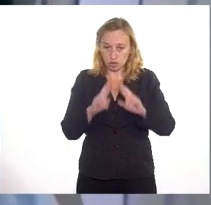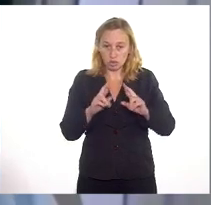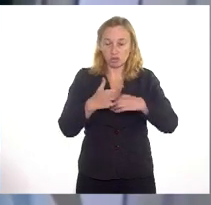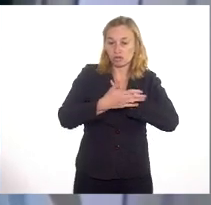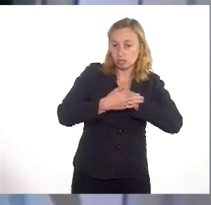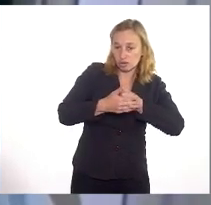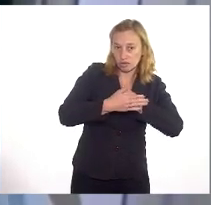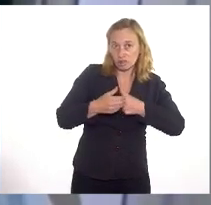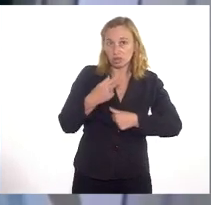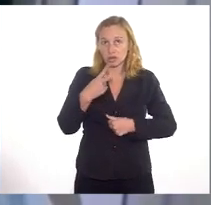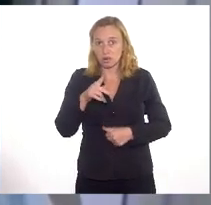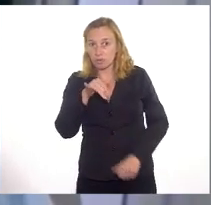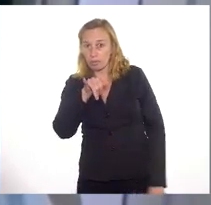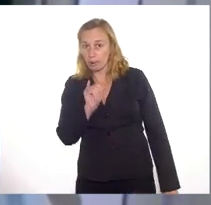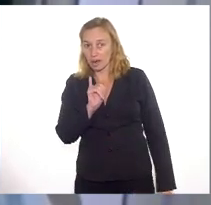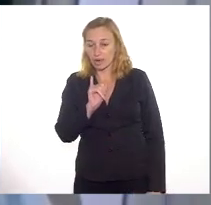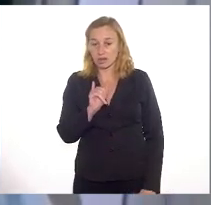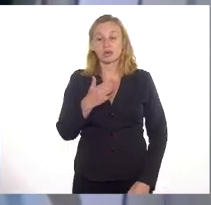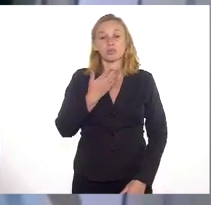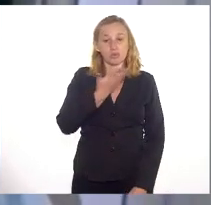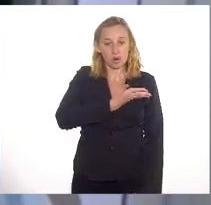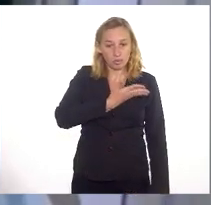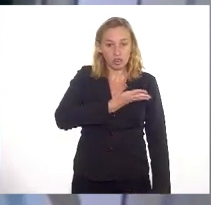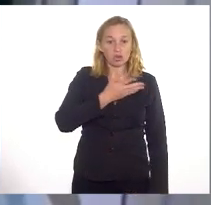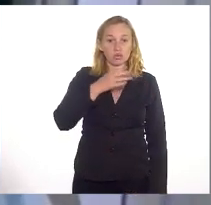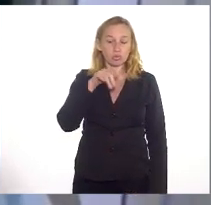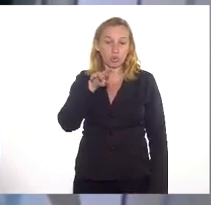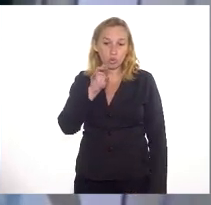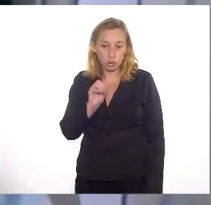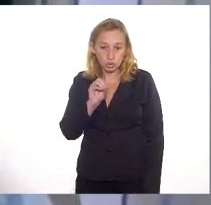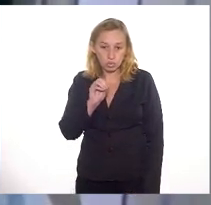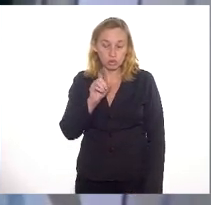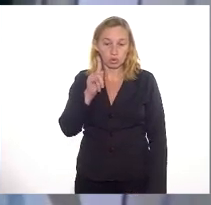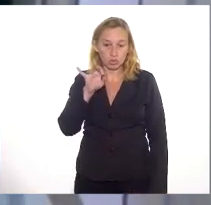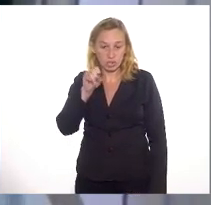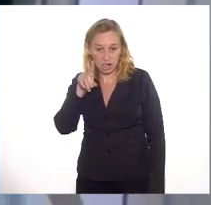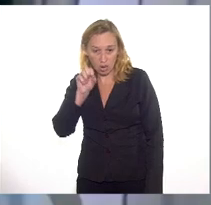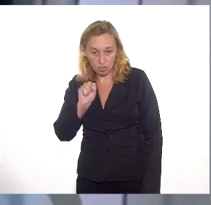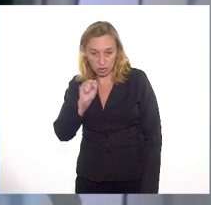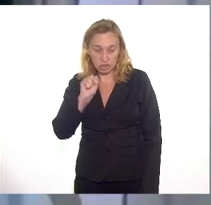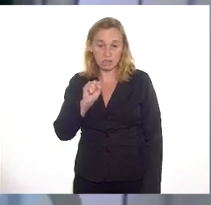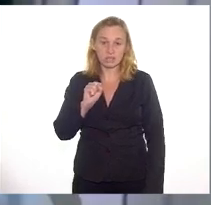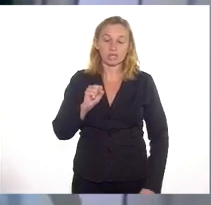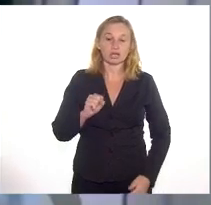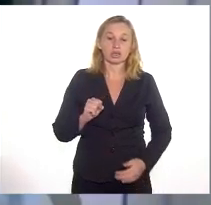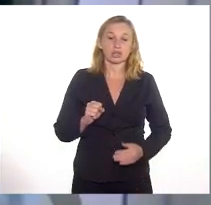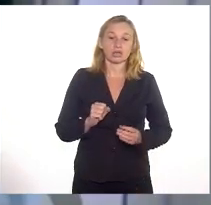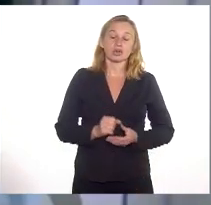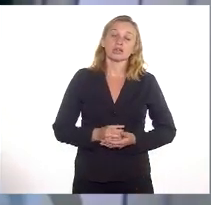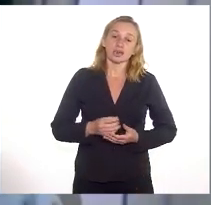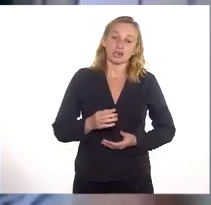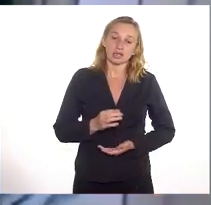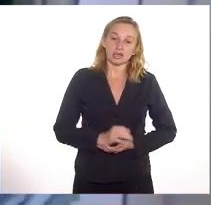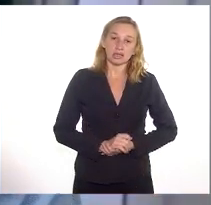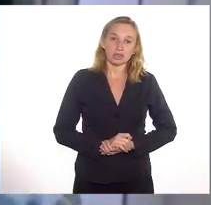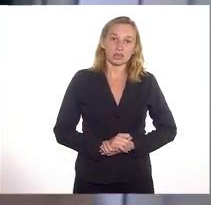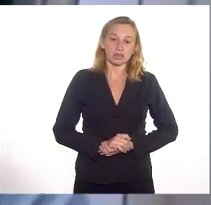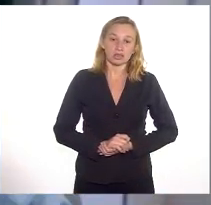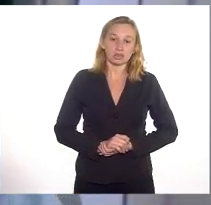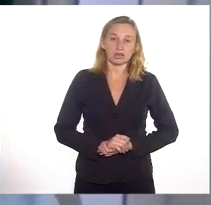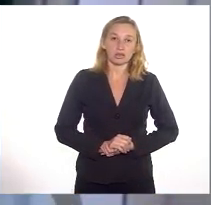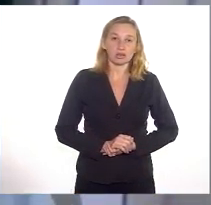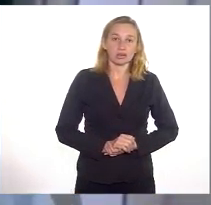afeto de seu pai, meu querido amigo Bruno Gonçalves Ribeiro, a quem presto aqui uma sincera, porém singela,